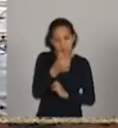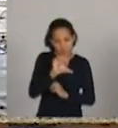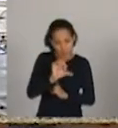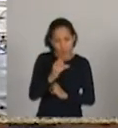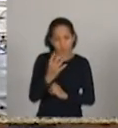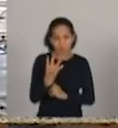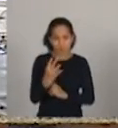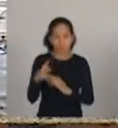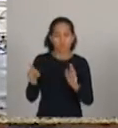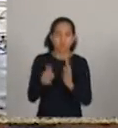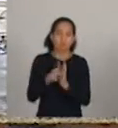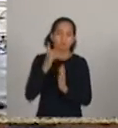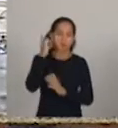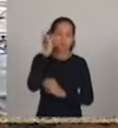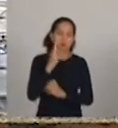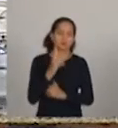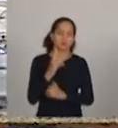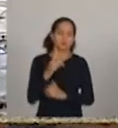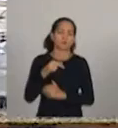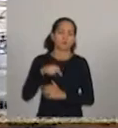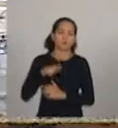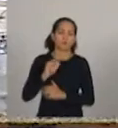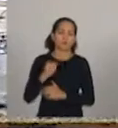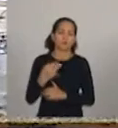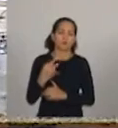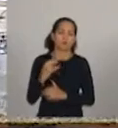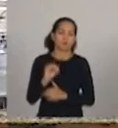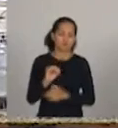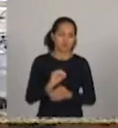do deputado coronel Alexandre Quintino.